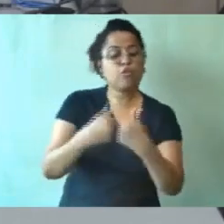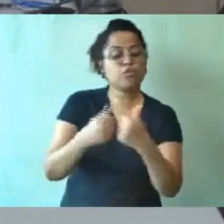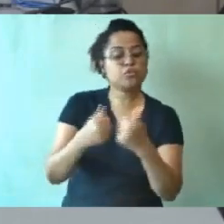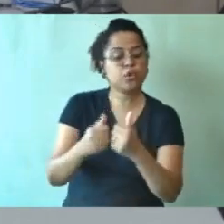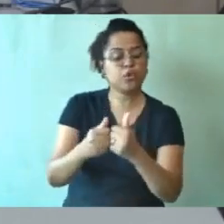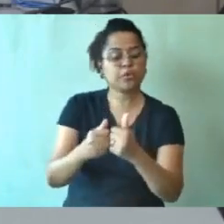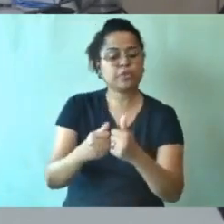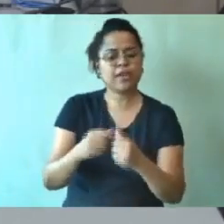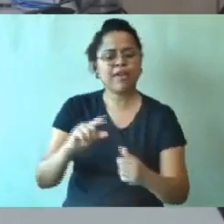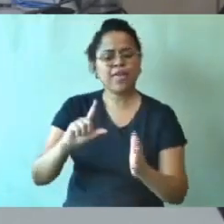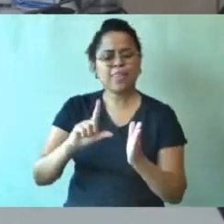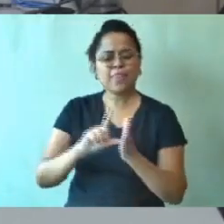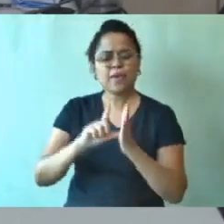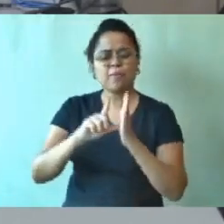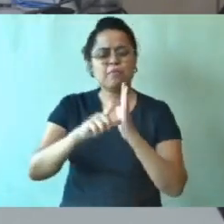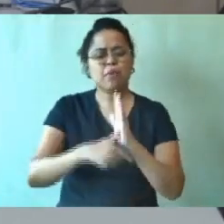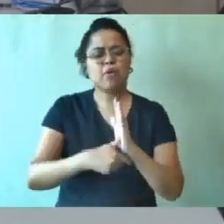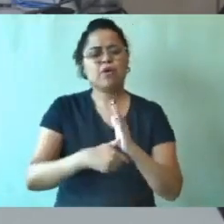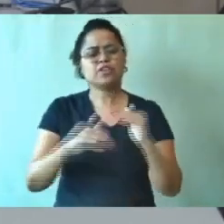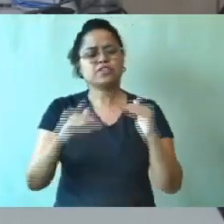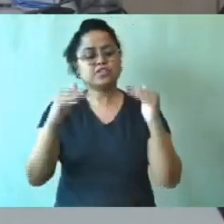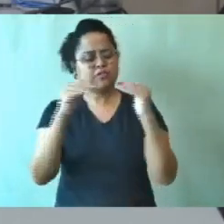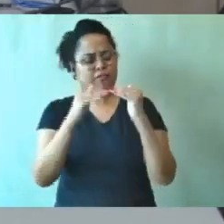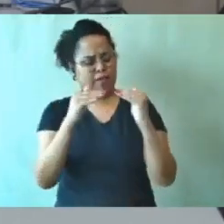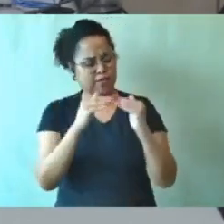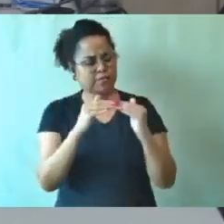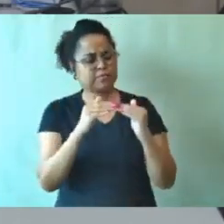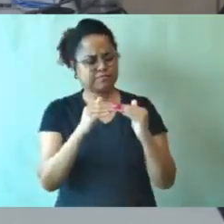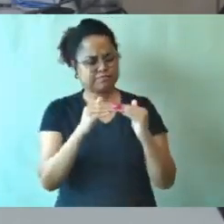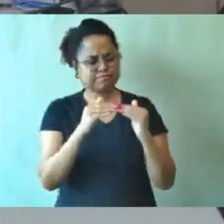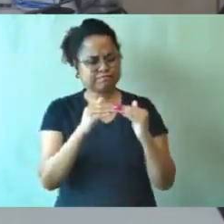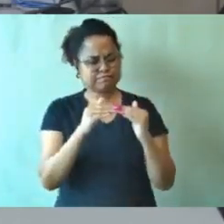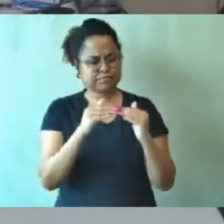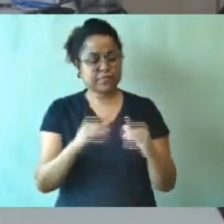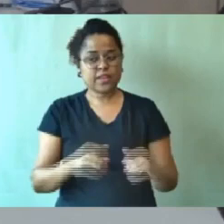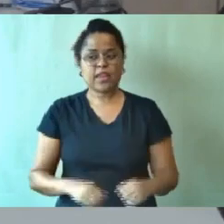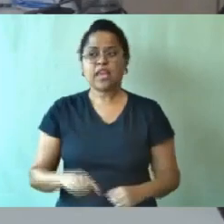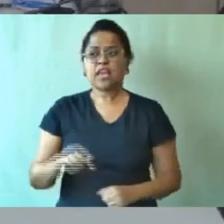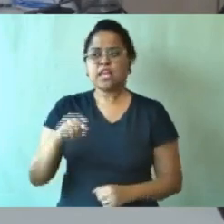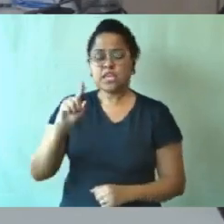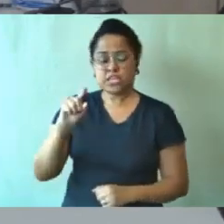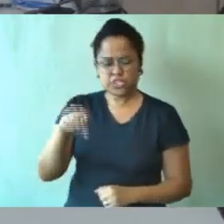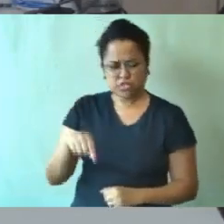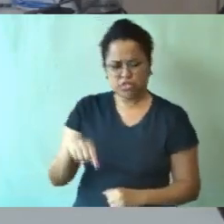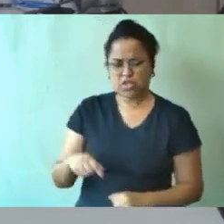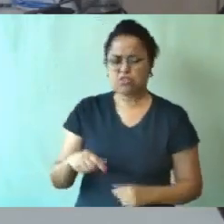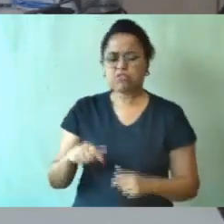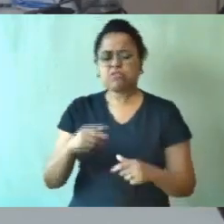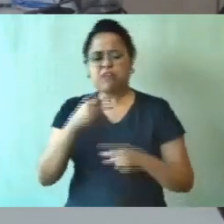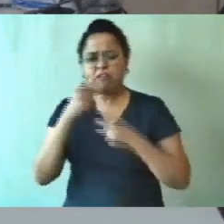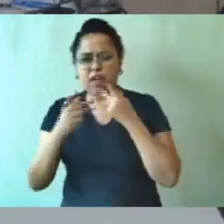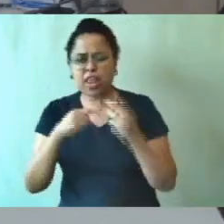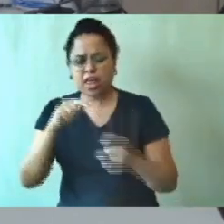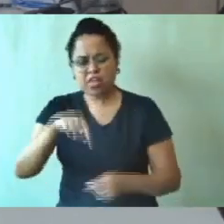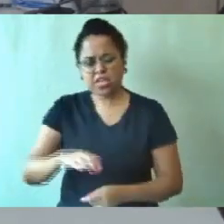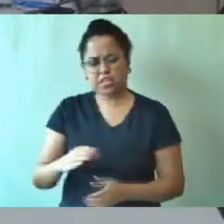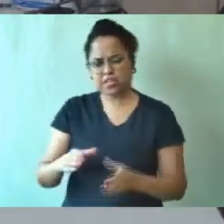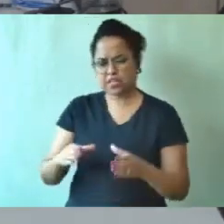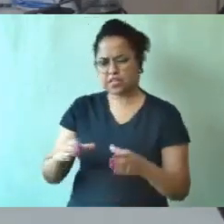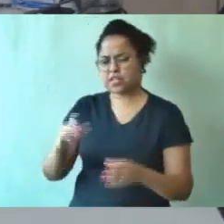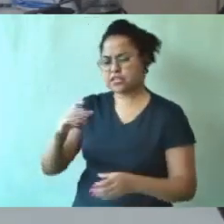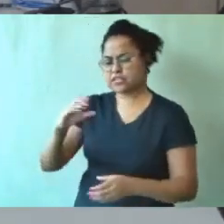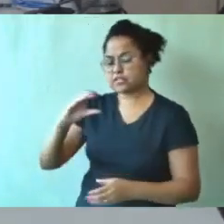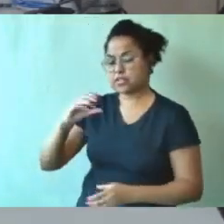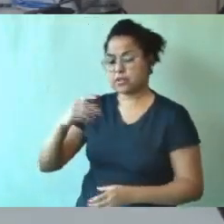tivermos a anuência. Isso foi falado aqui nessa CPI. Então, a gente quer entender por que essa negociação, dessa dívida particular,